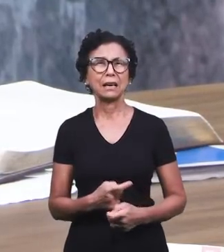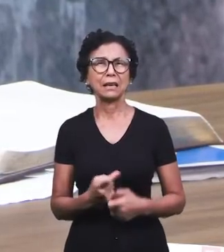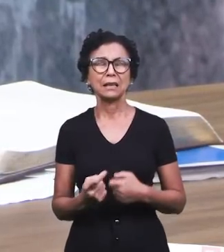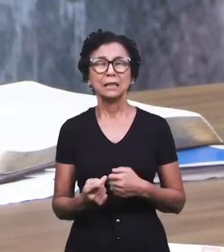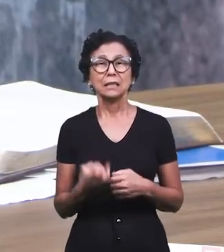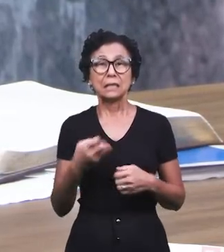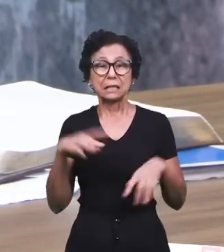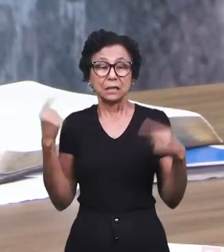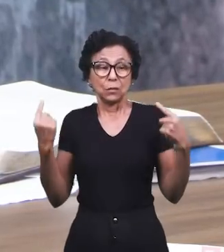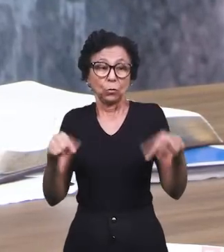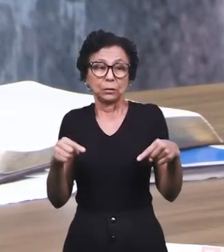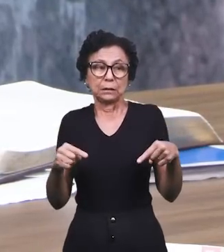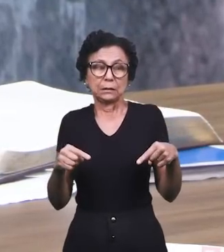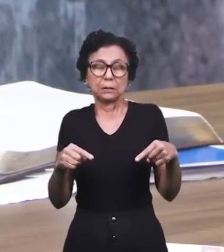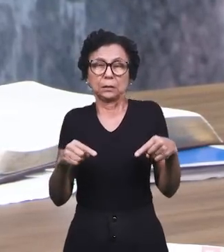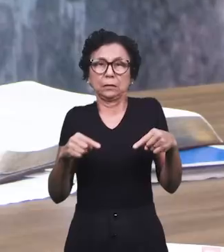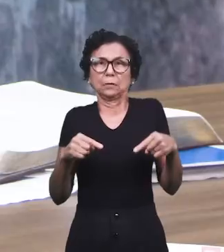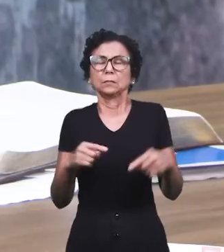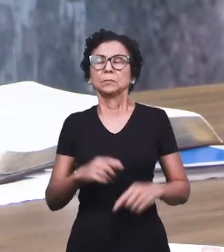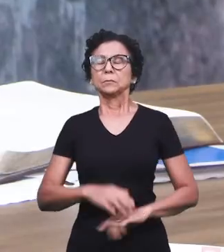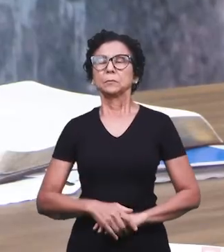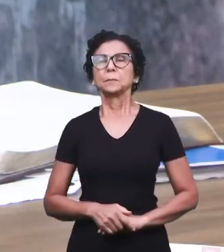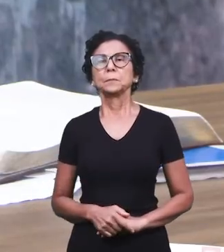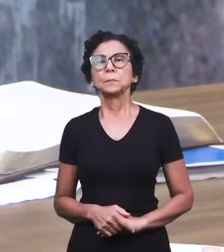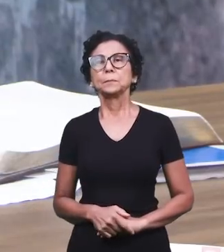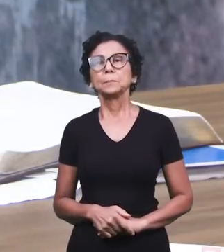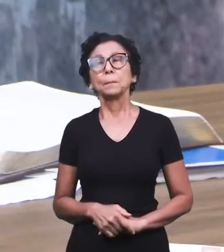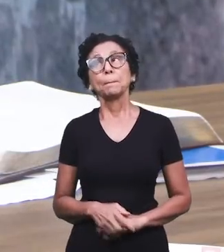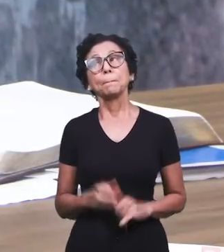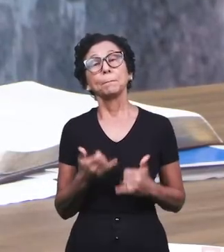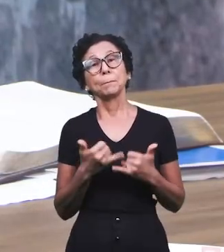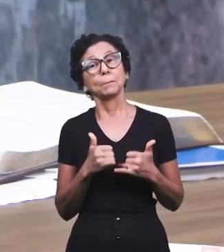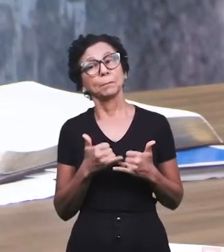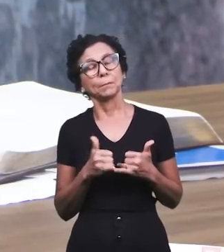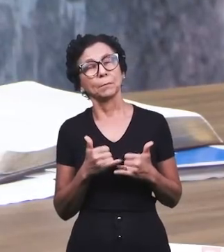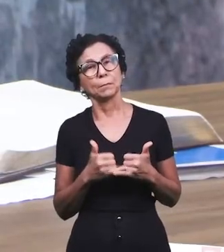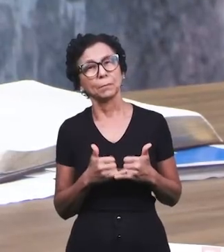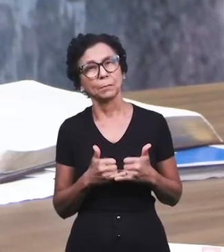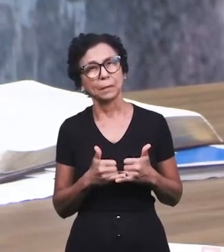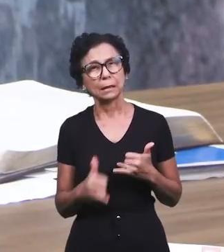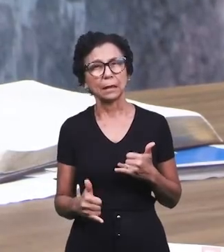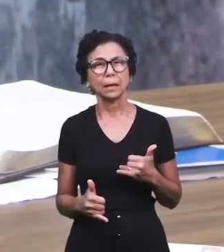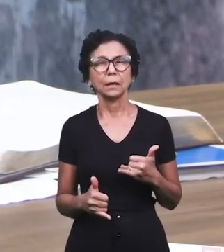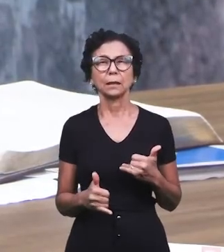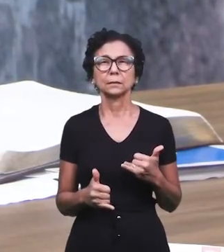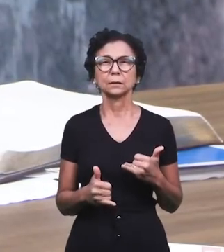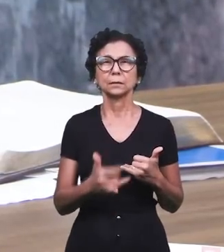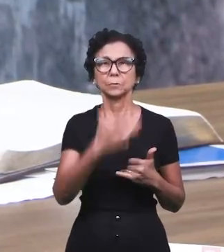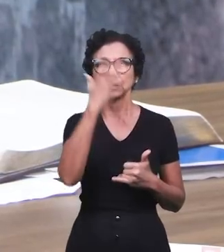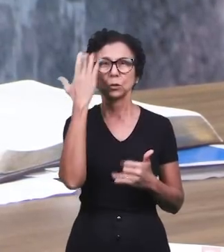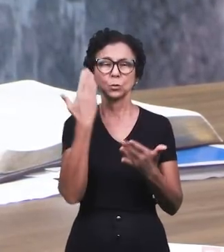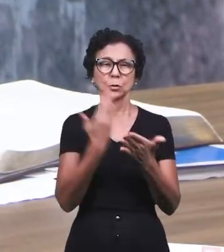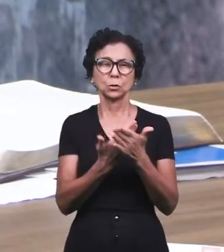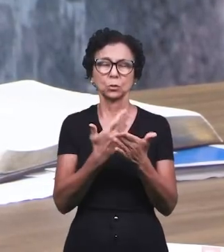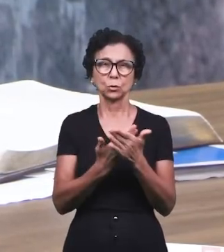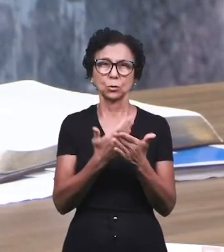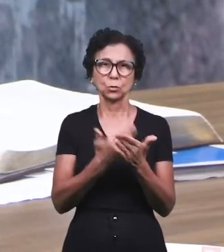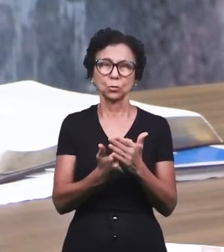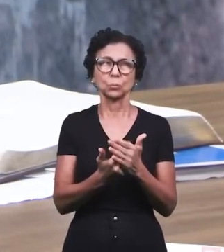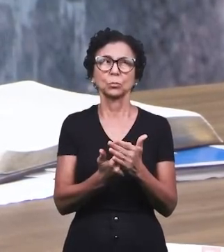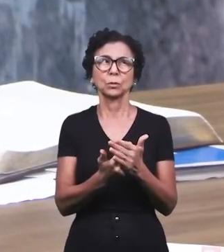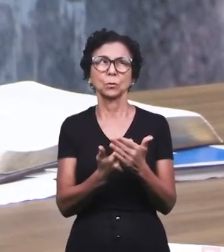de contestação ao poder deles. E parece, né, existem estudiosos que estudam a psicologia